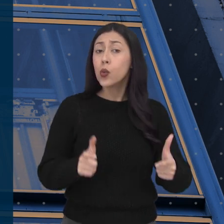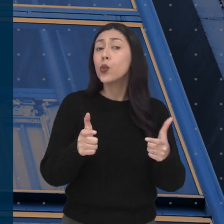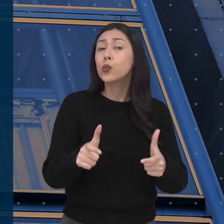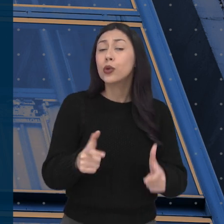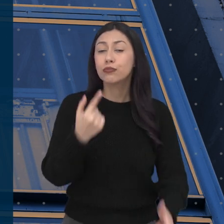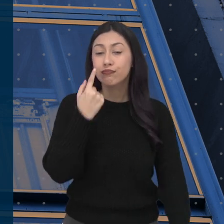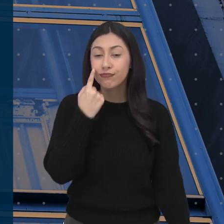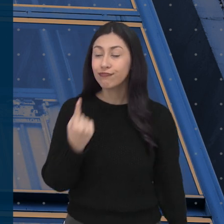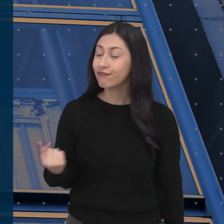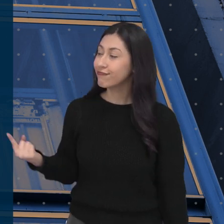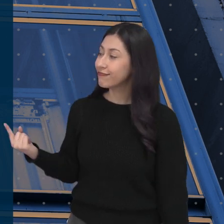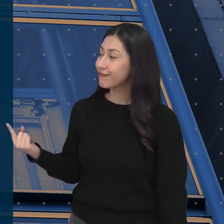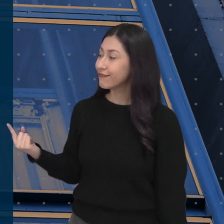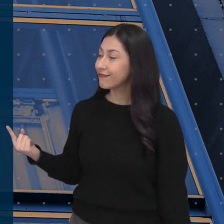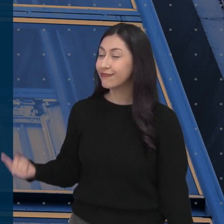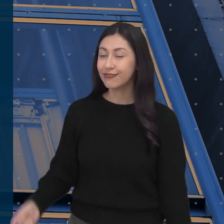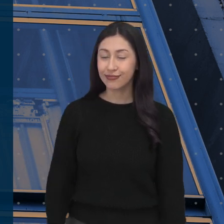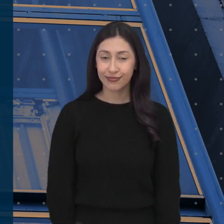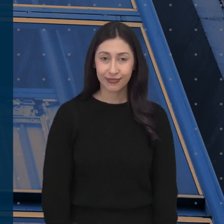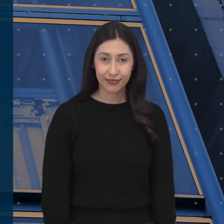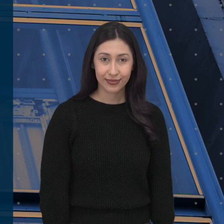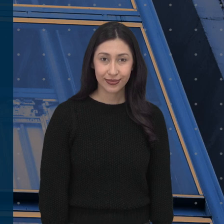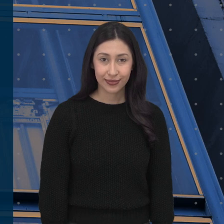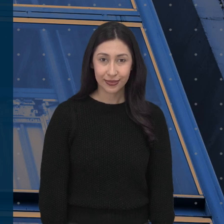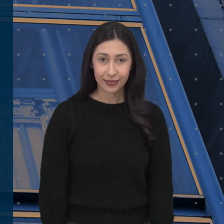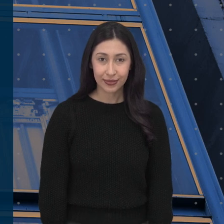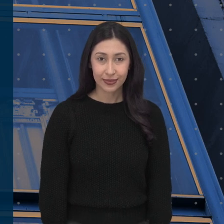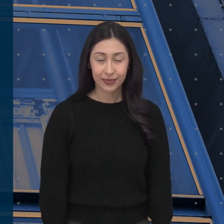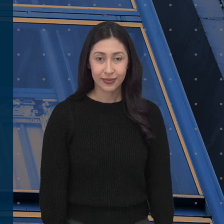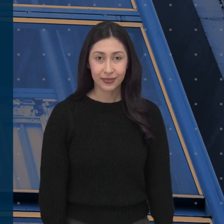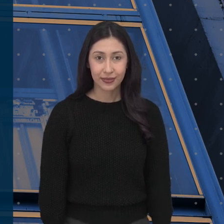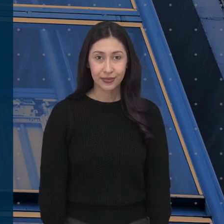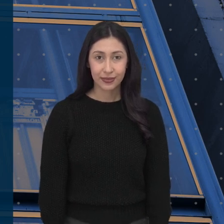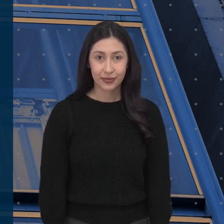Praça Afonso Pena, número 175, no centro.